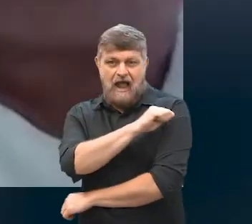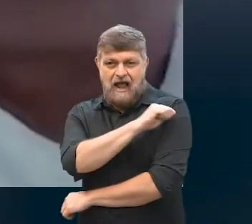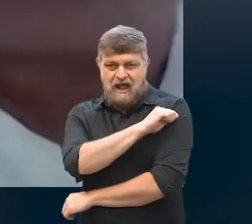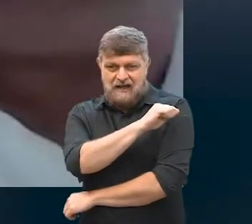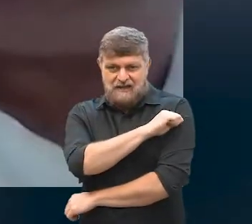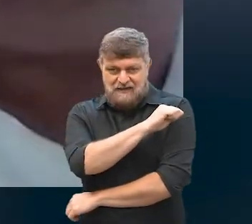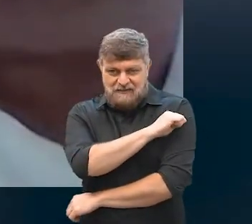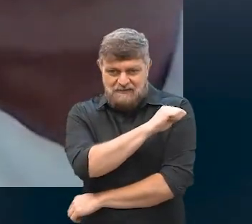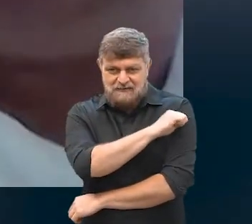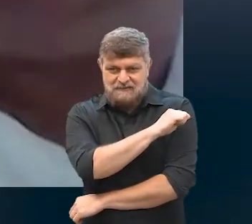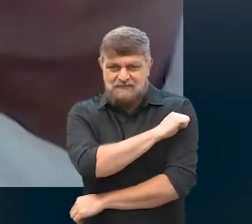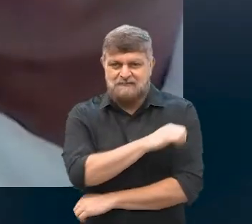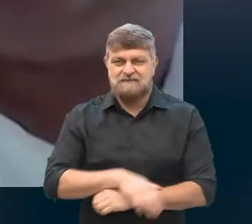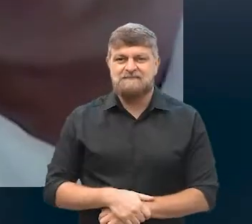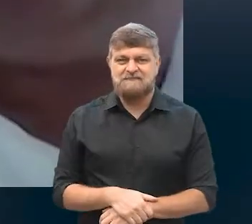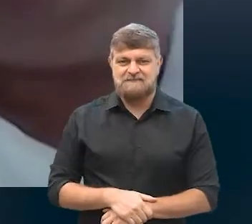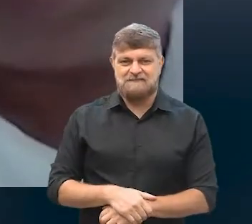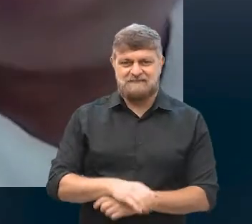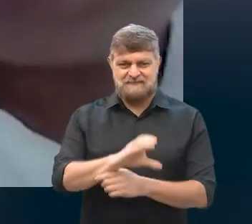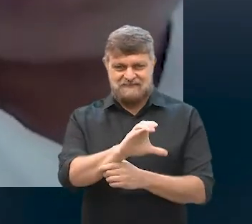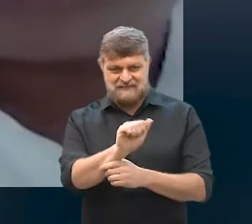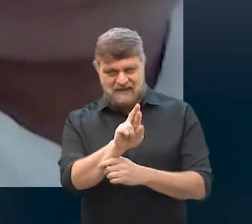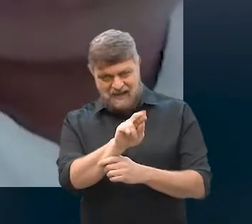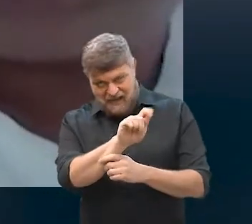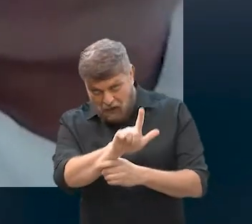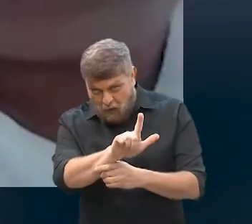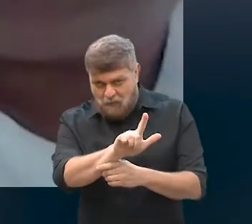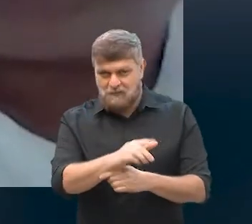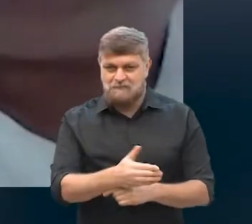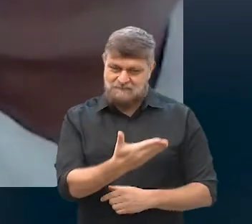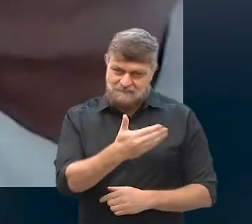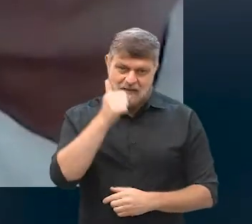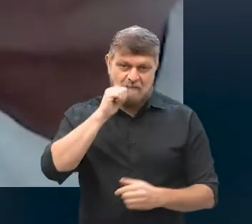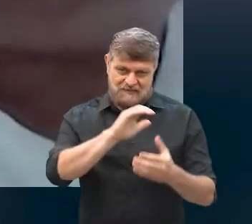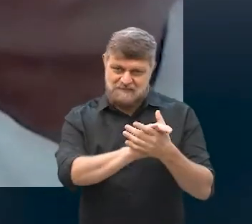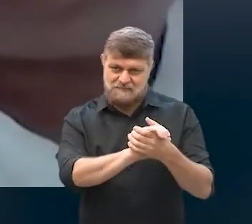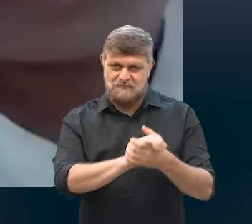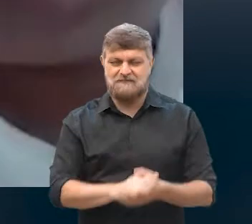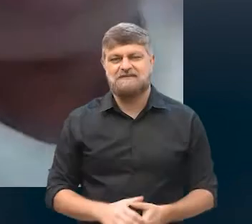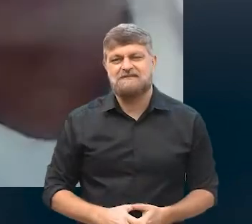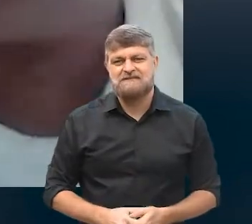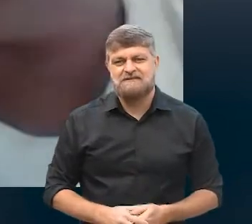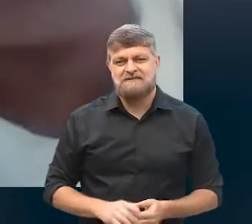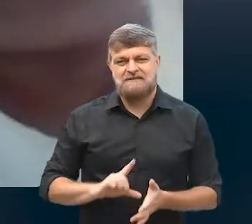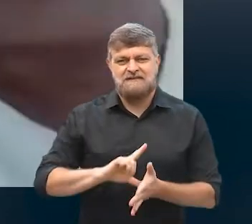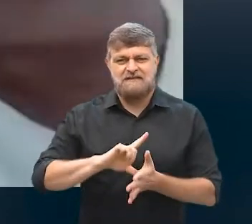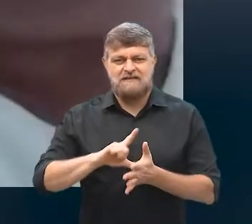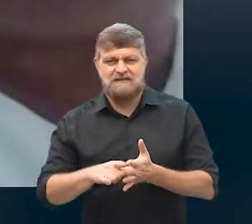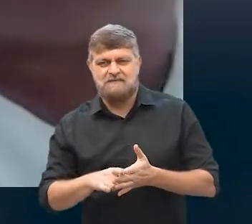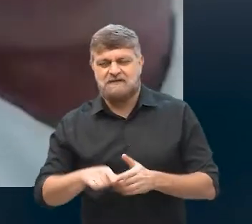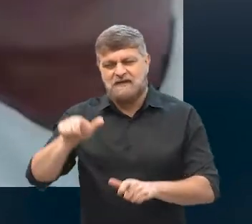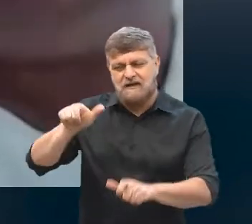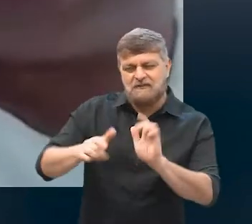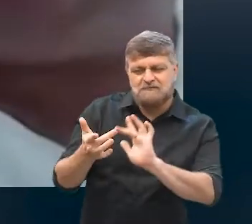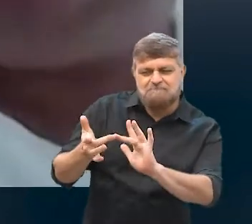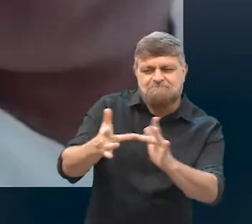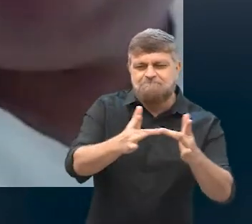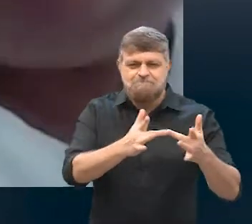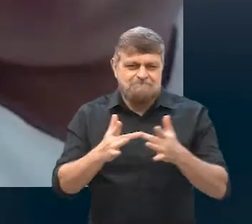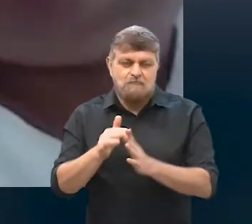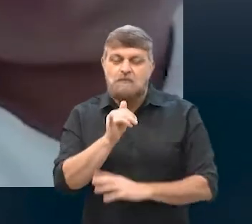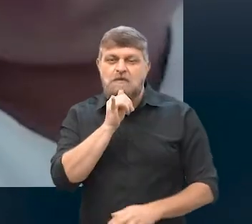alunos da Carol e depois nosso entorno. A Carol, por